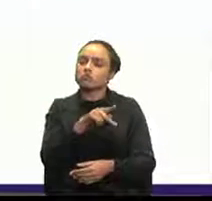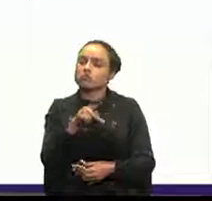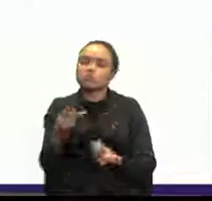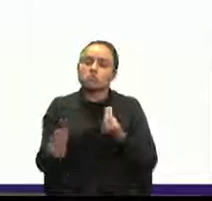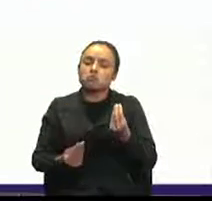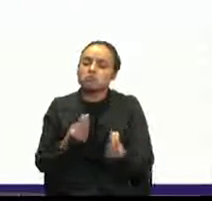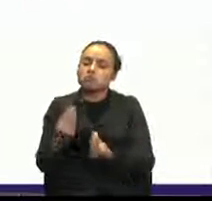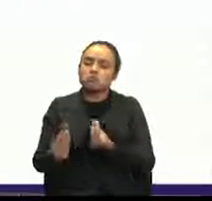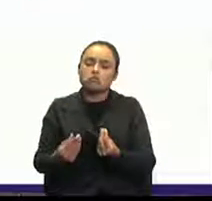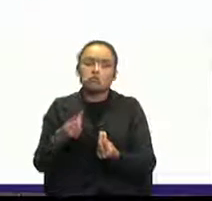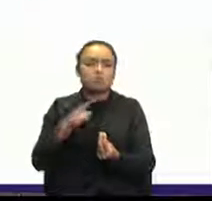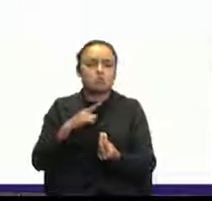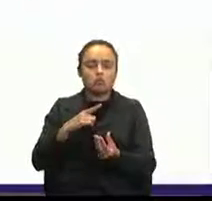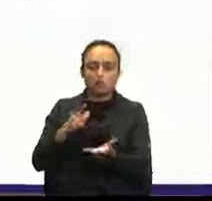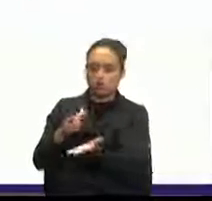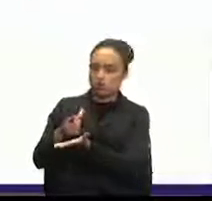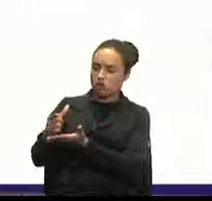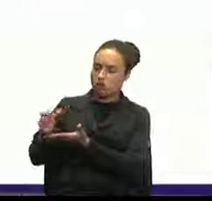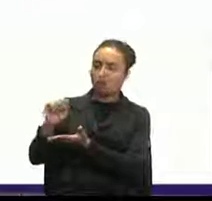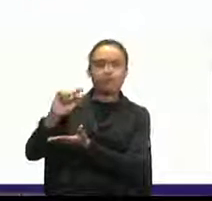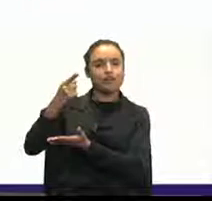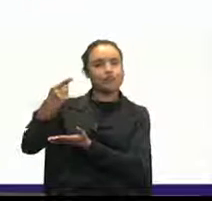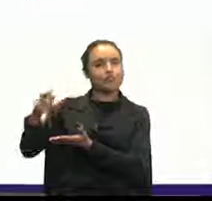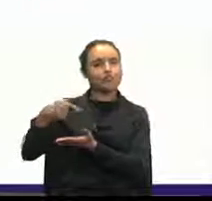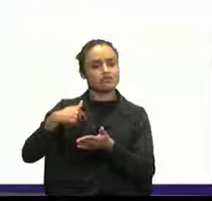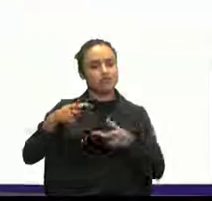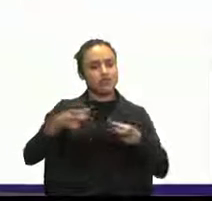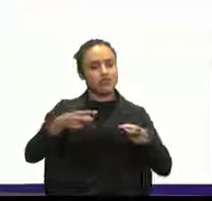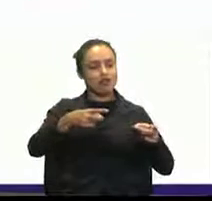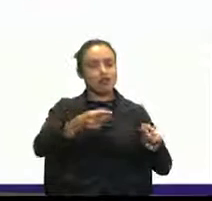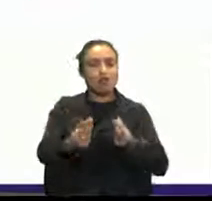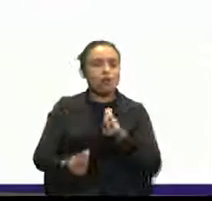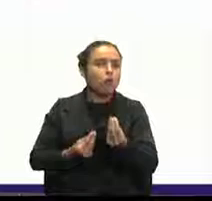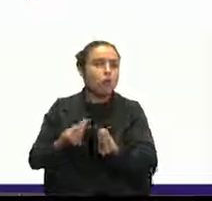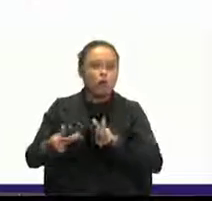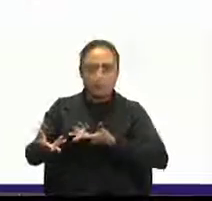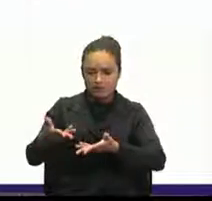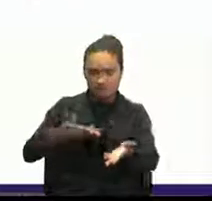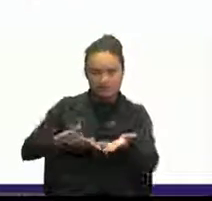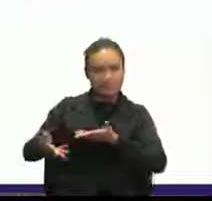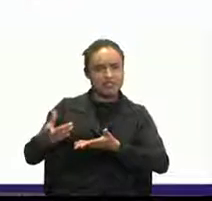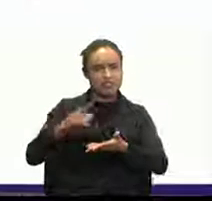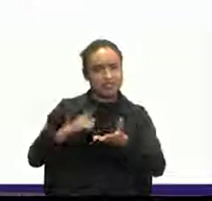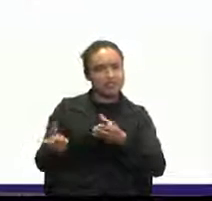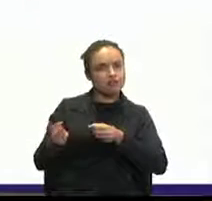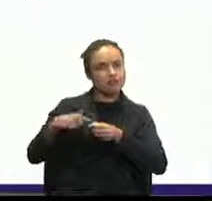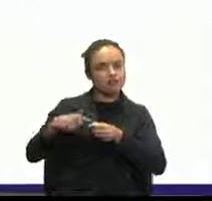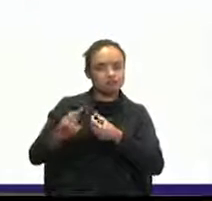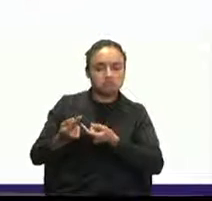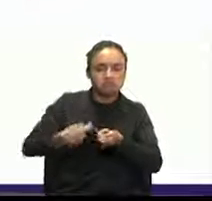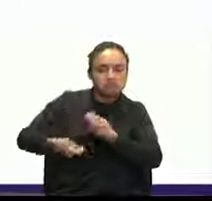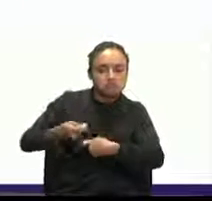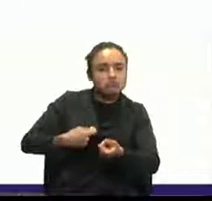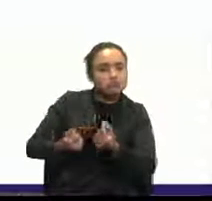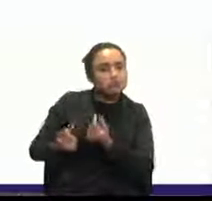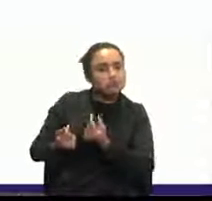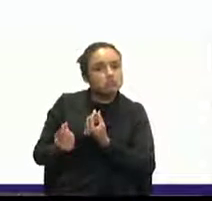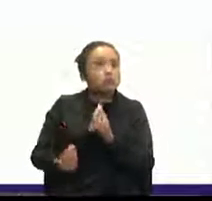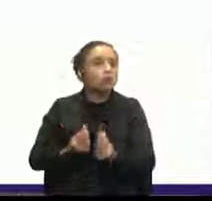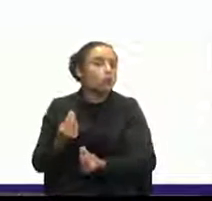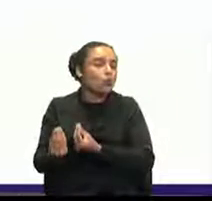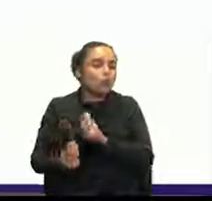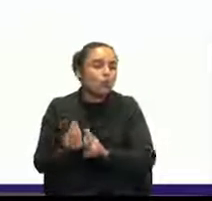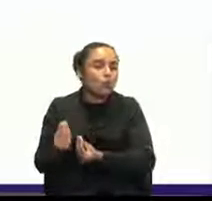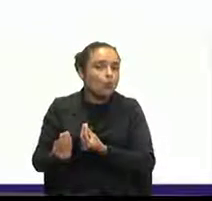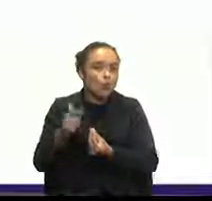retorno comprando e vendendo ações nesse mercado o que eu ganho com isso com o retorno que eu